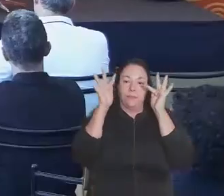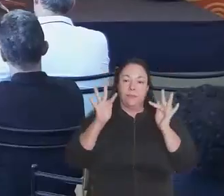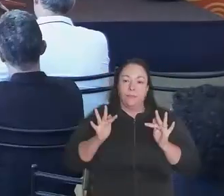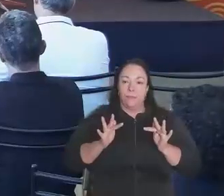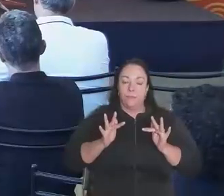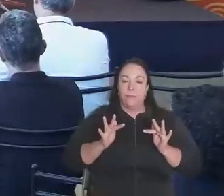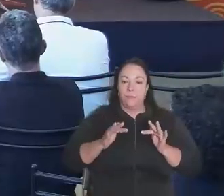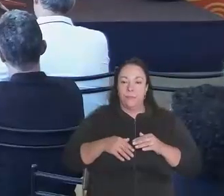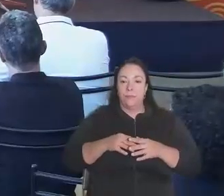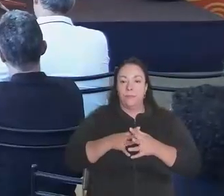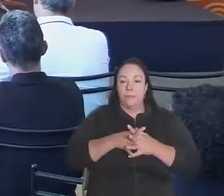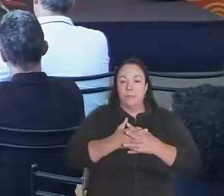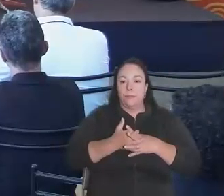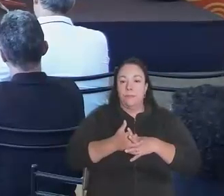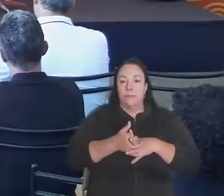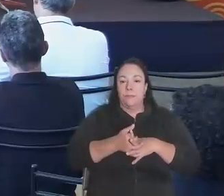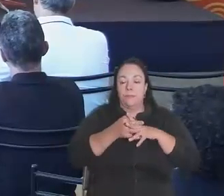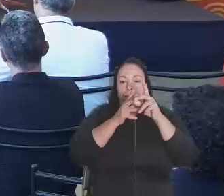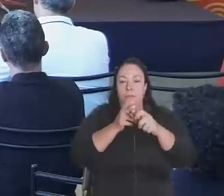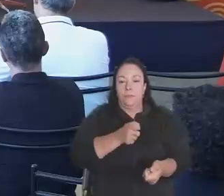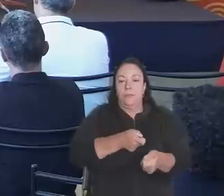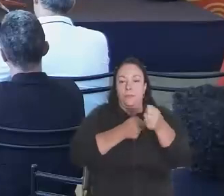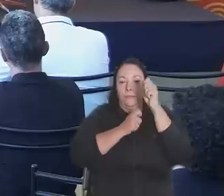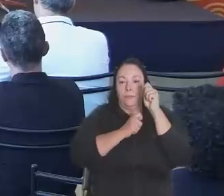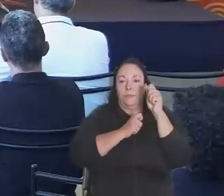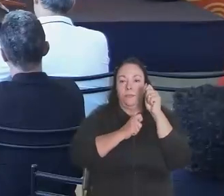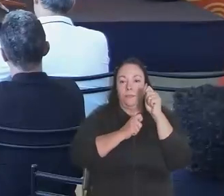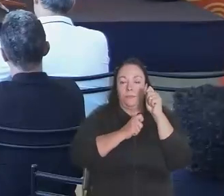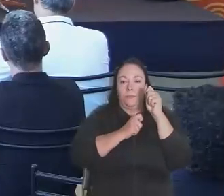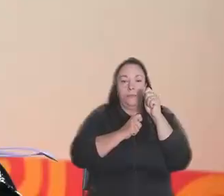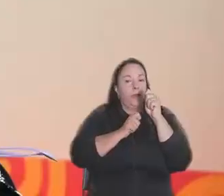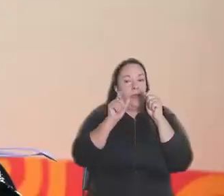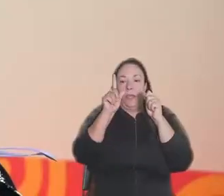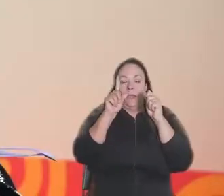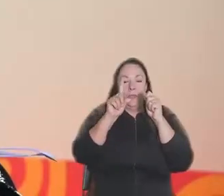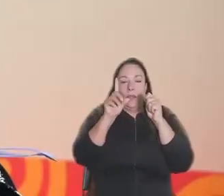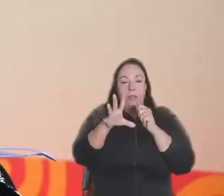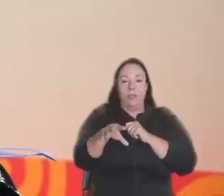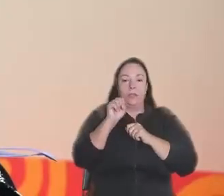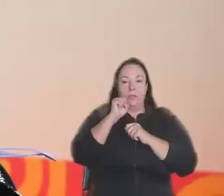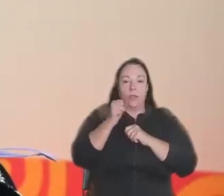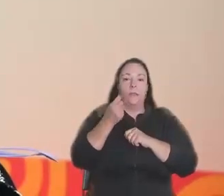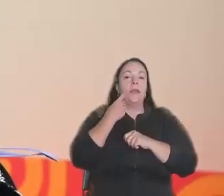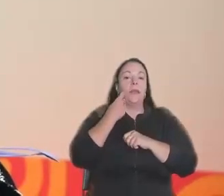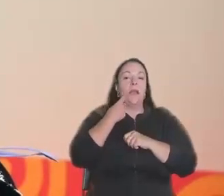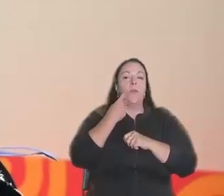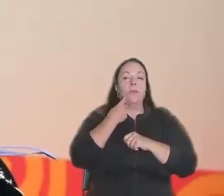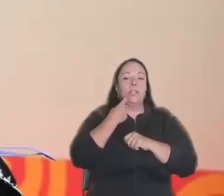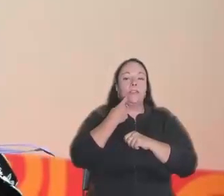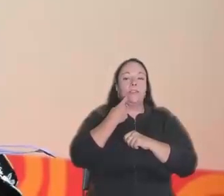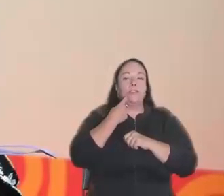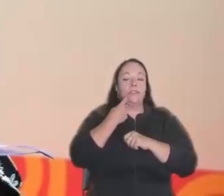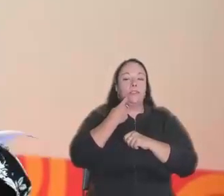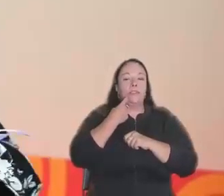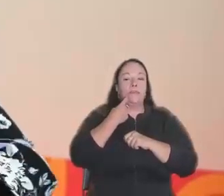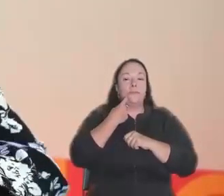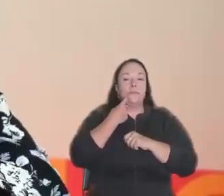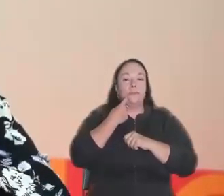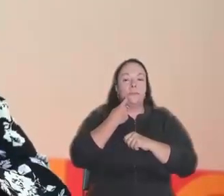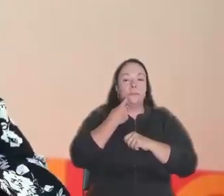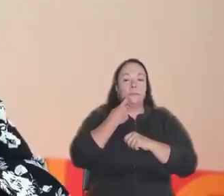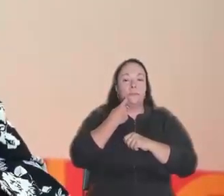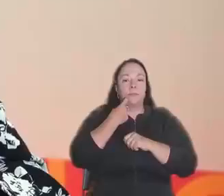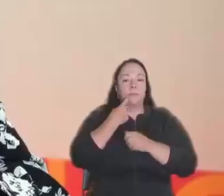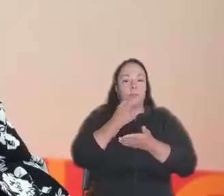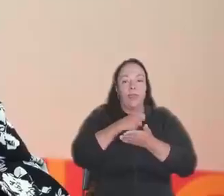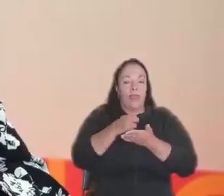livro, pescaria não é só pegar o peixe. Não. Né? Ele descreve isso bem